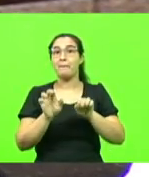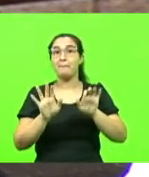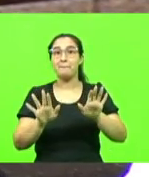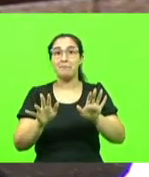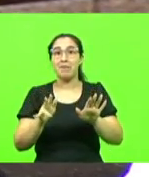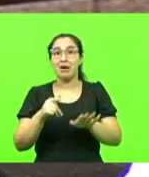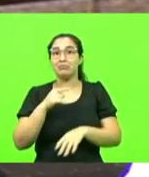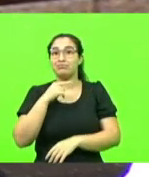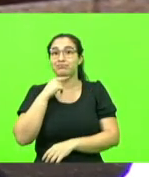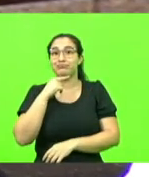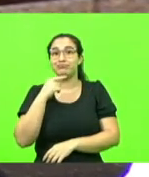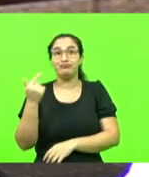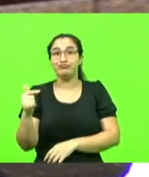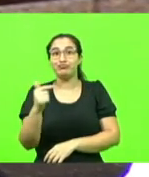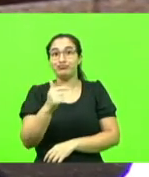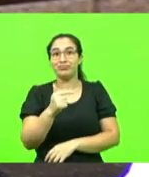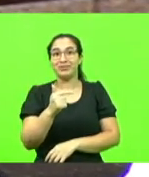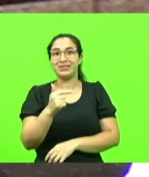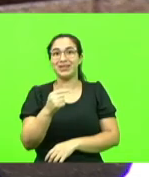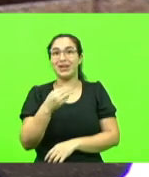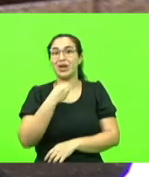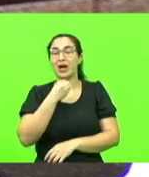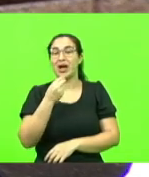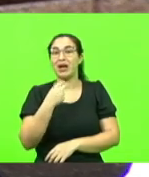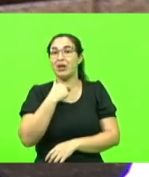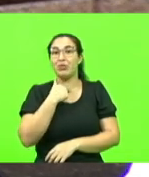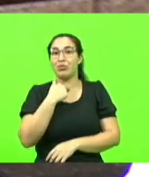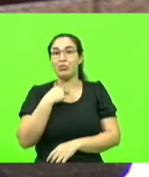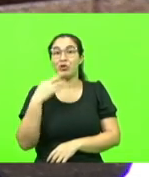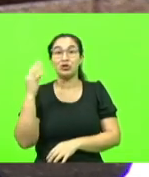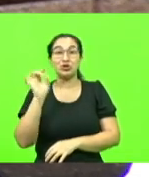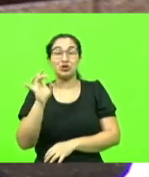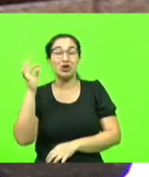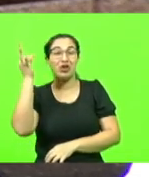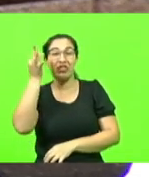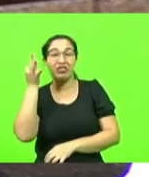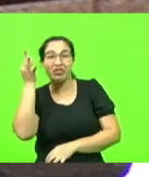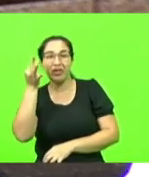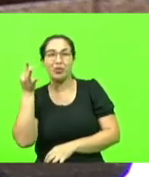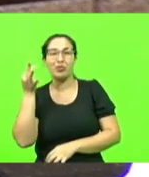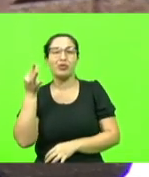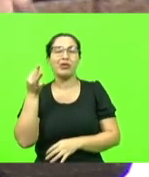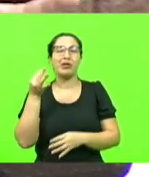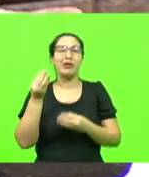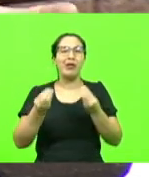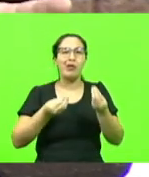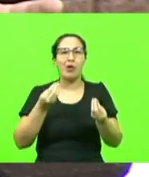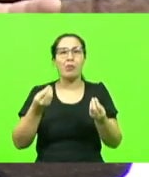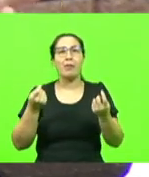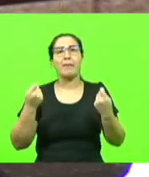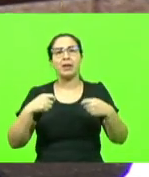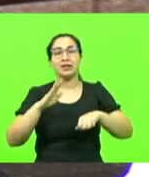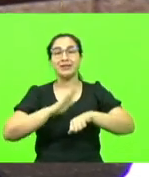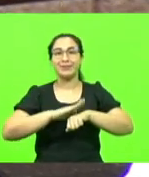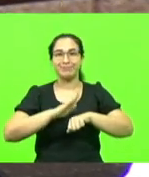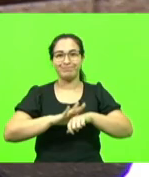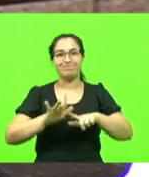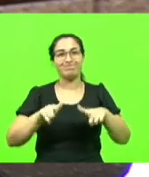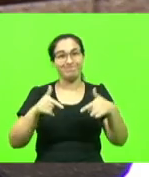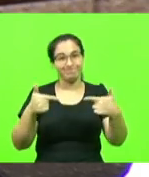aplicar aquilo que aprenderam. Aprenderam na teoria aquilo que deveria ter sido aprendido na prática.